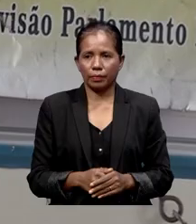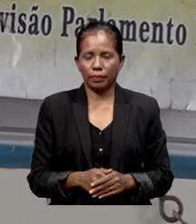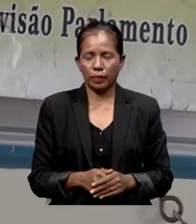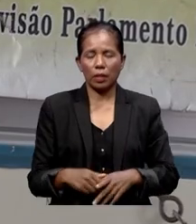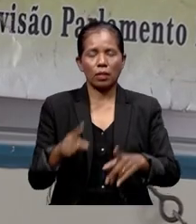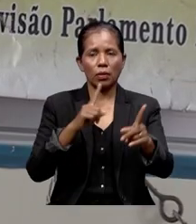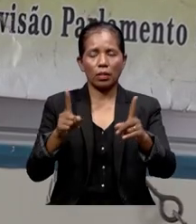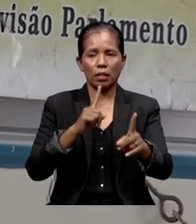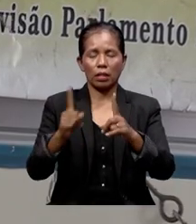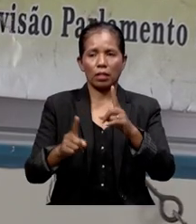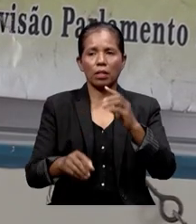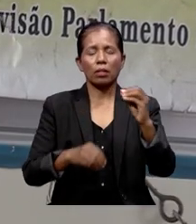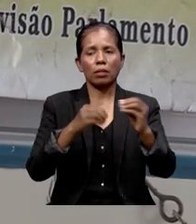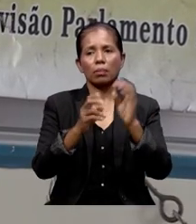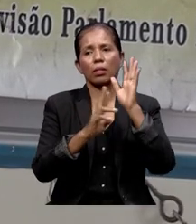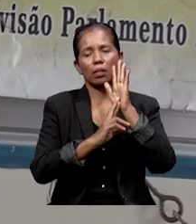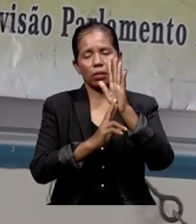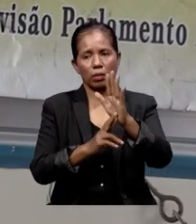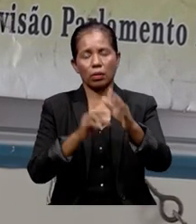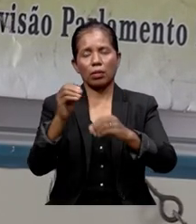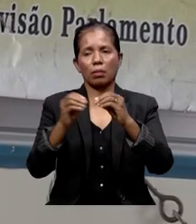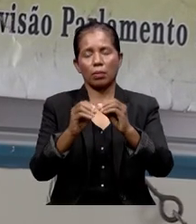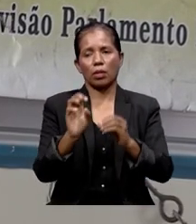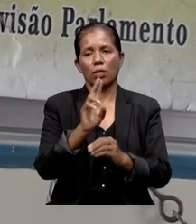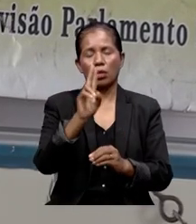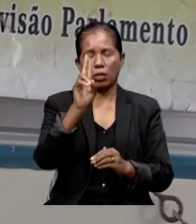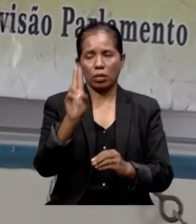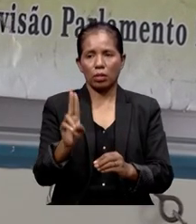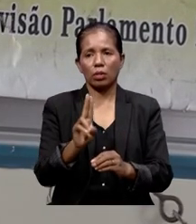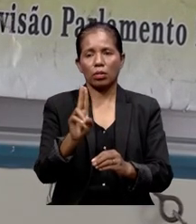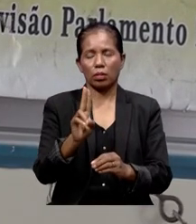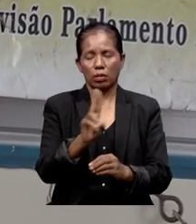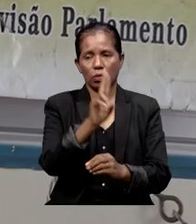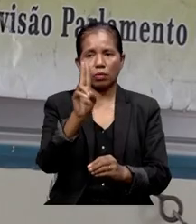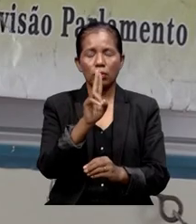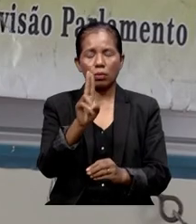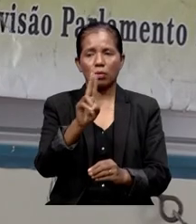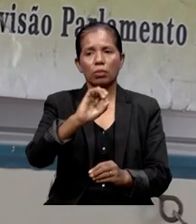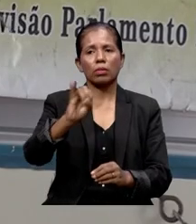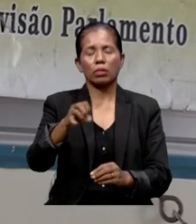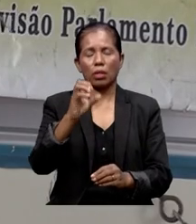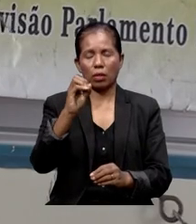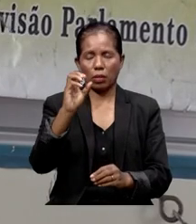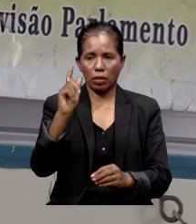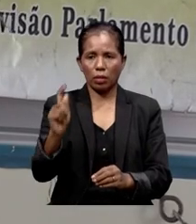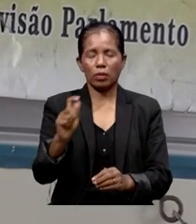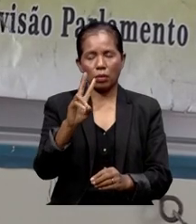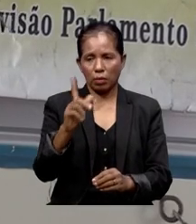explicação, correlatório com a execução do Orçamento Geral do Estado 2024, nini